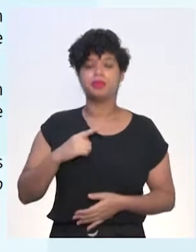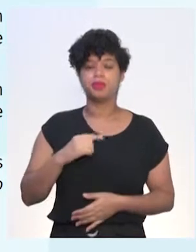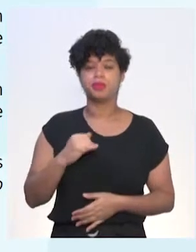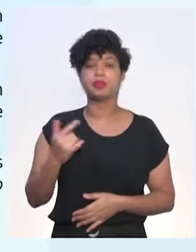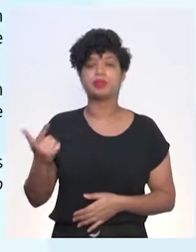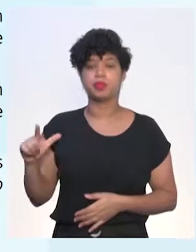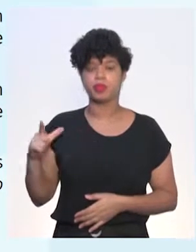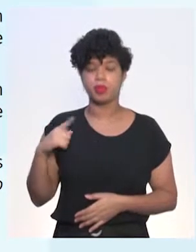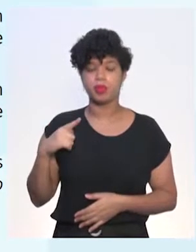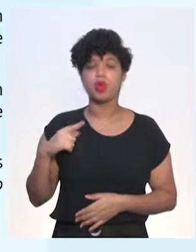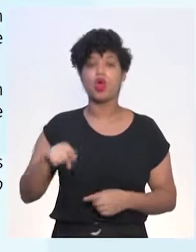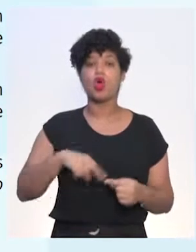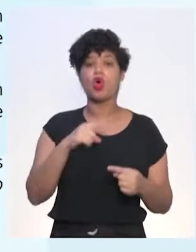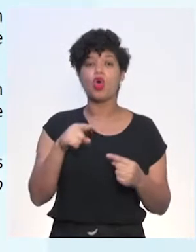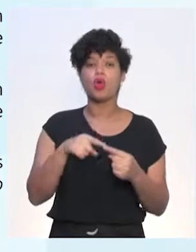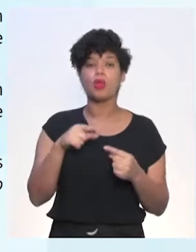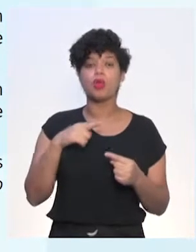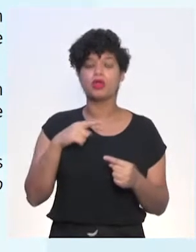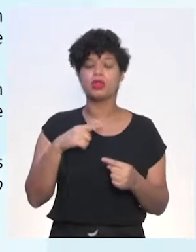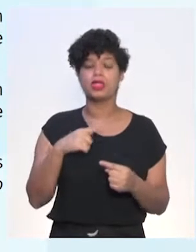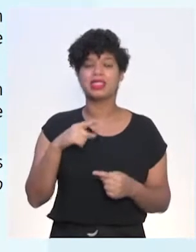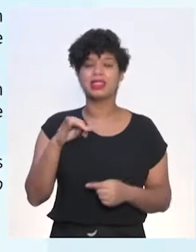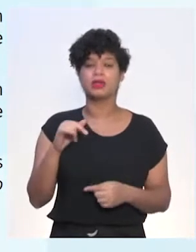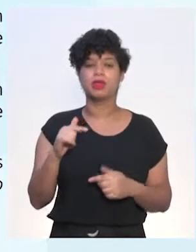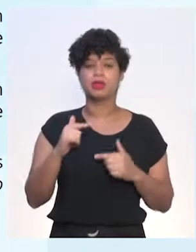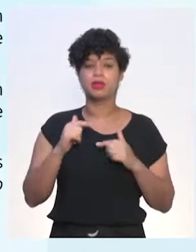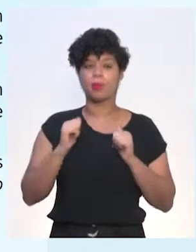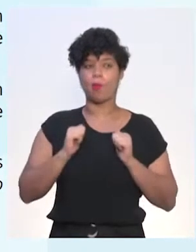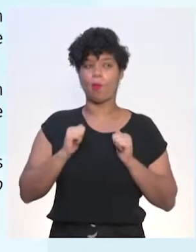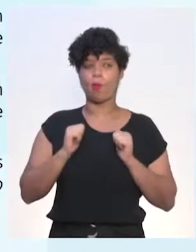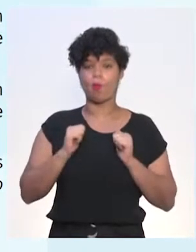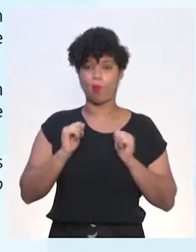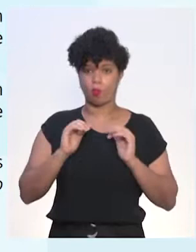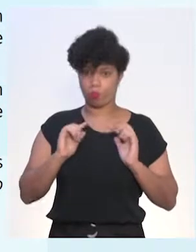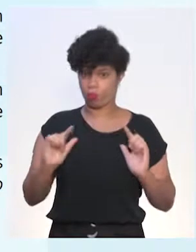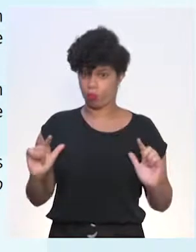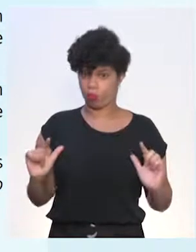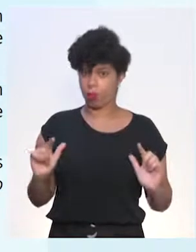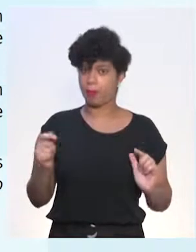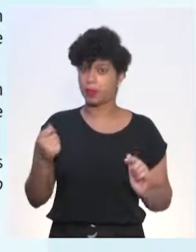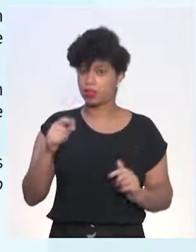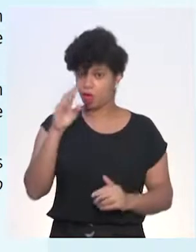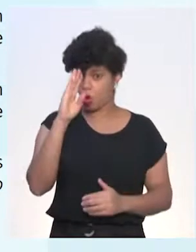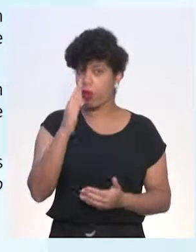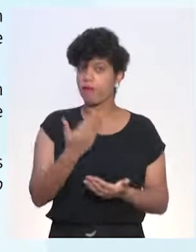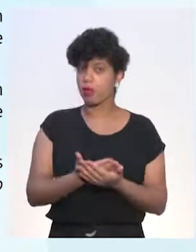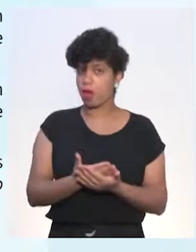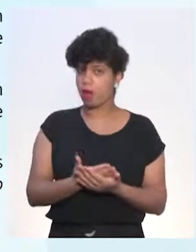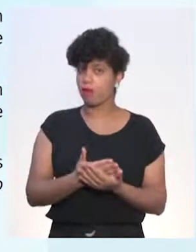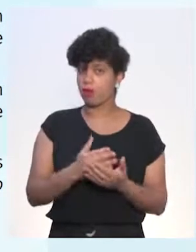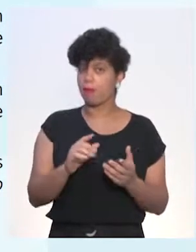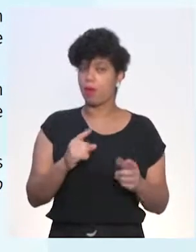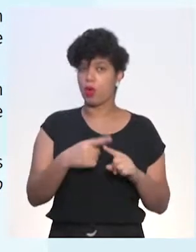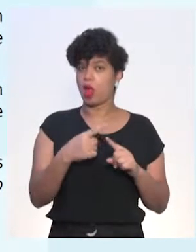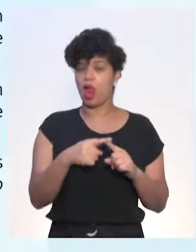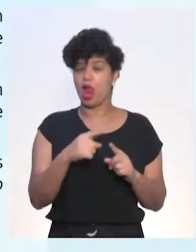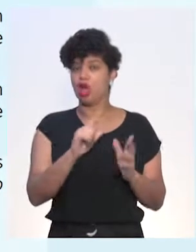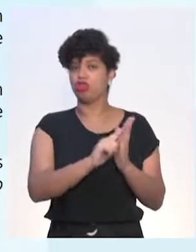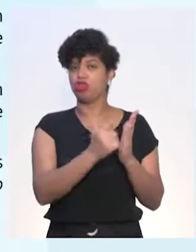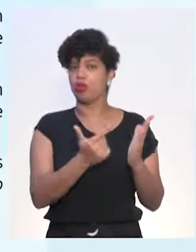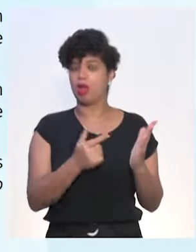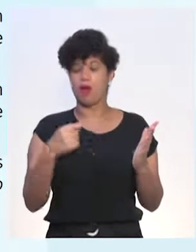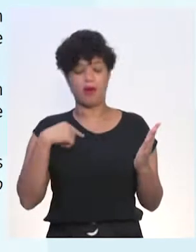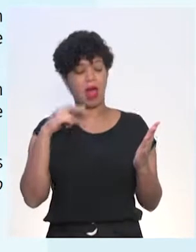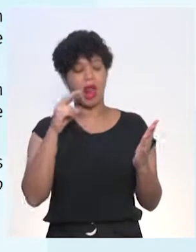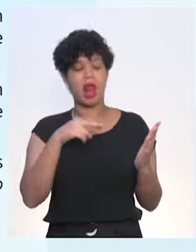A pretensão de ser neutra e confiável, traz em si concepções, princípios